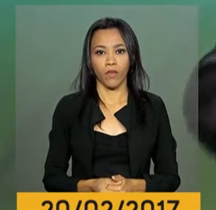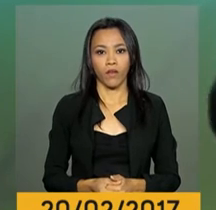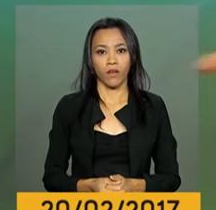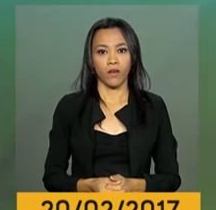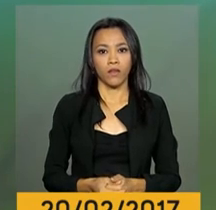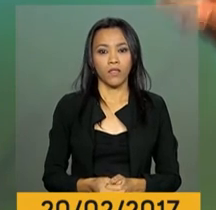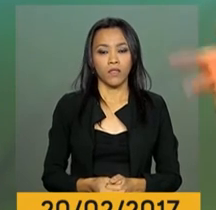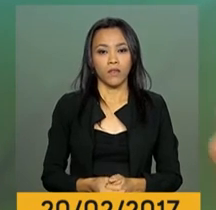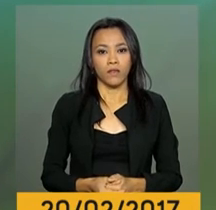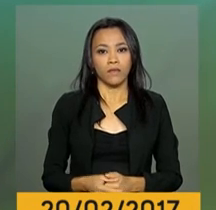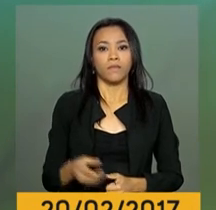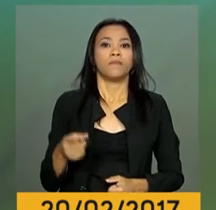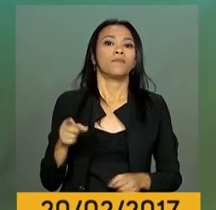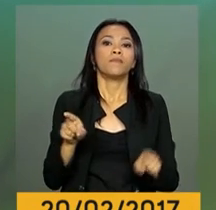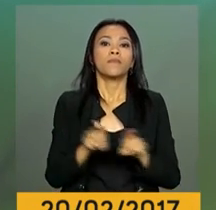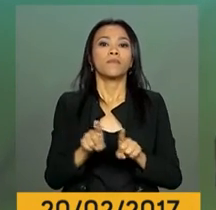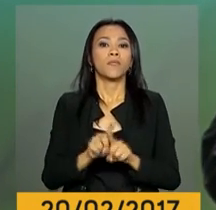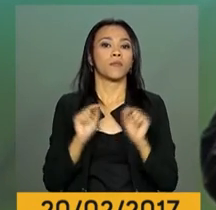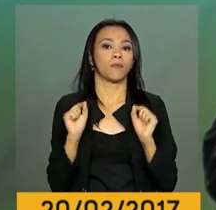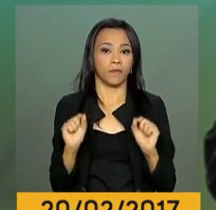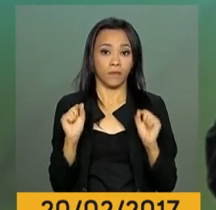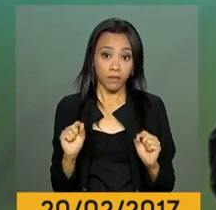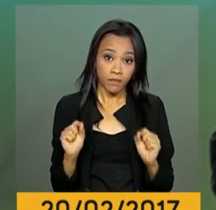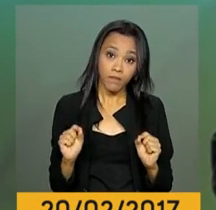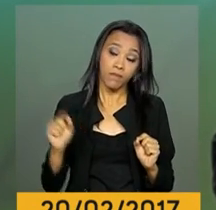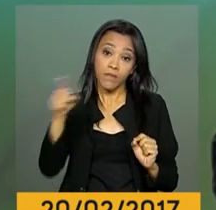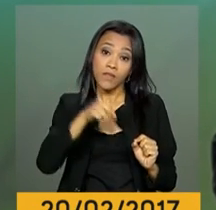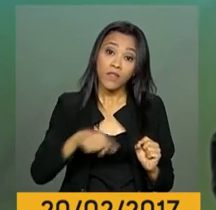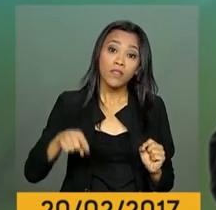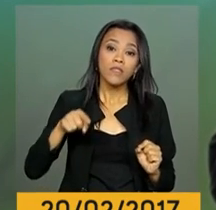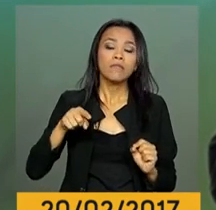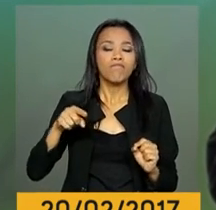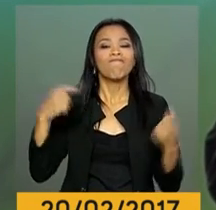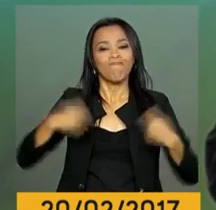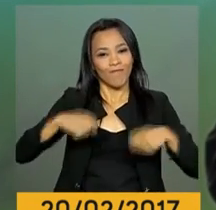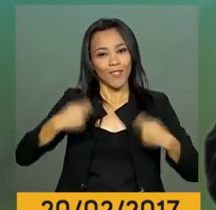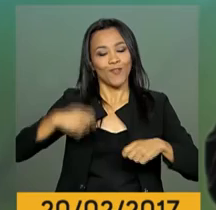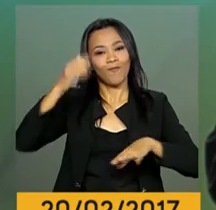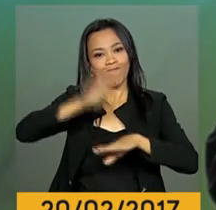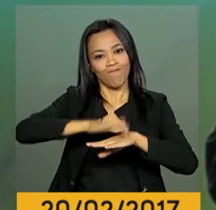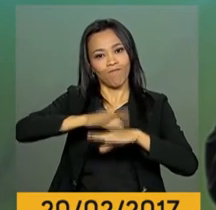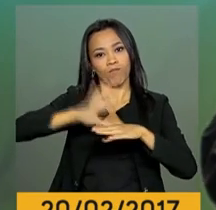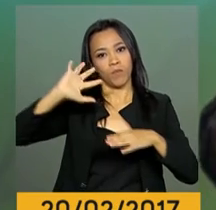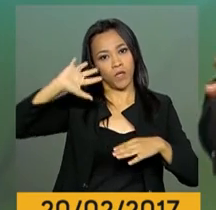impende ou impõe-se também a tomada de algumas decisões